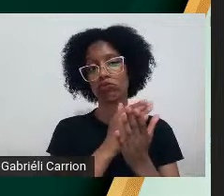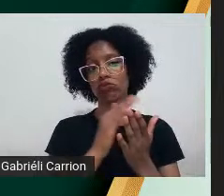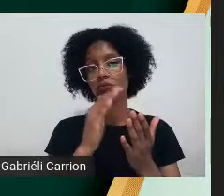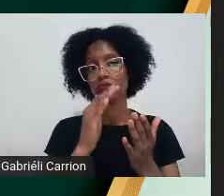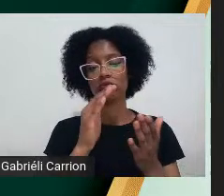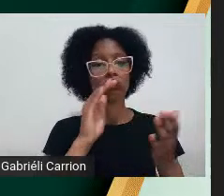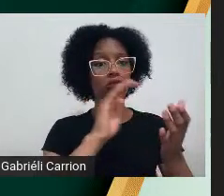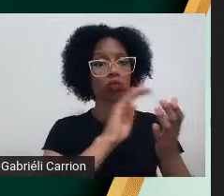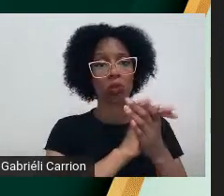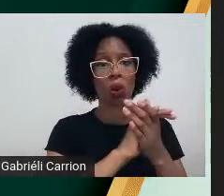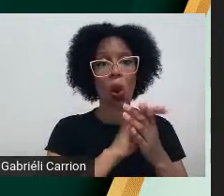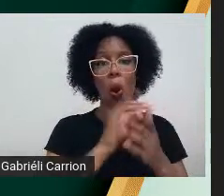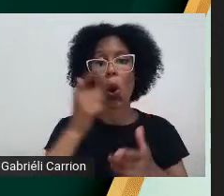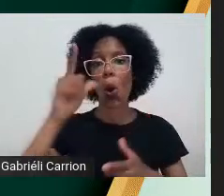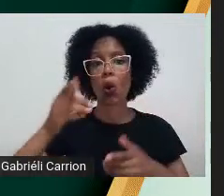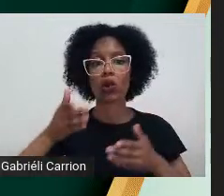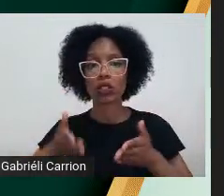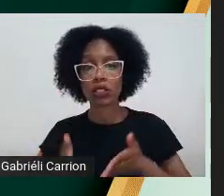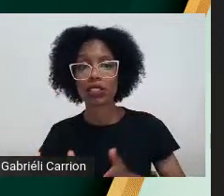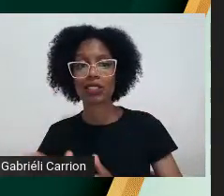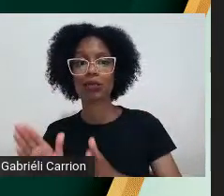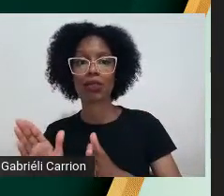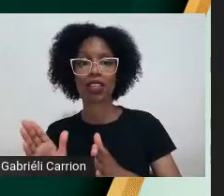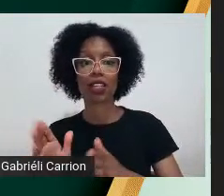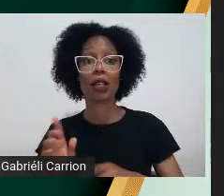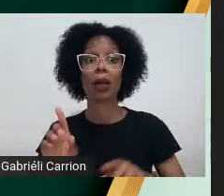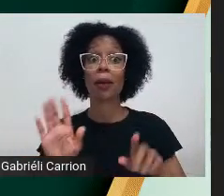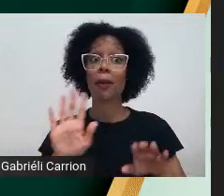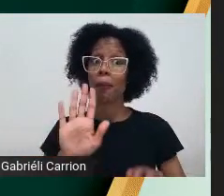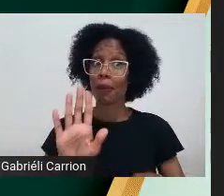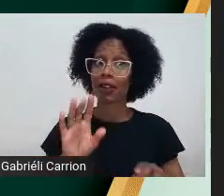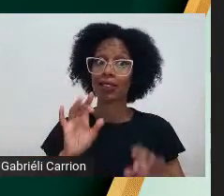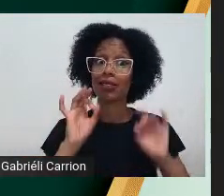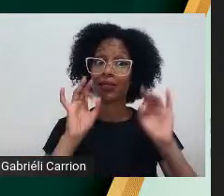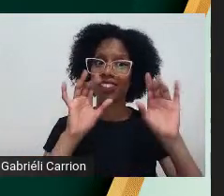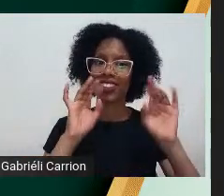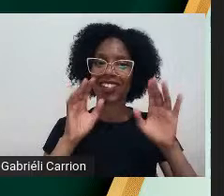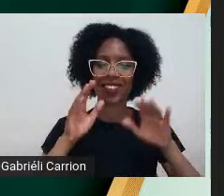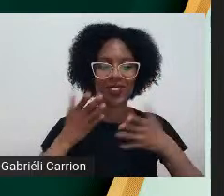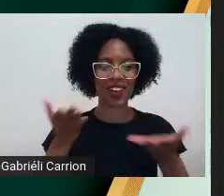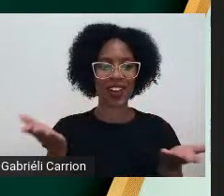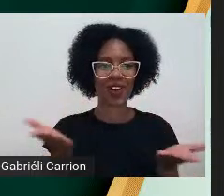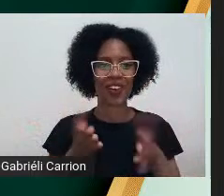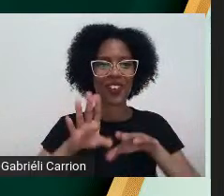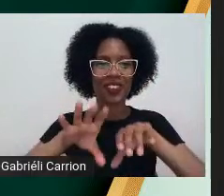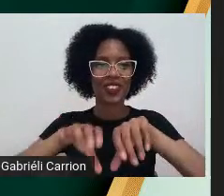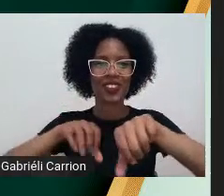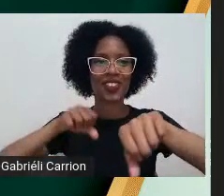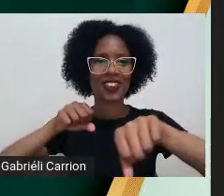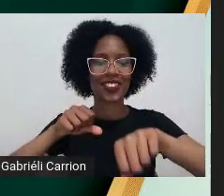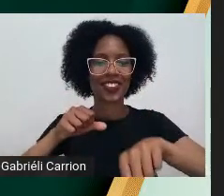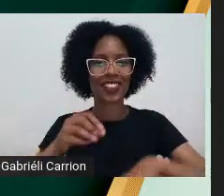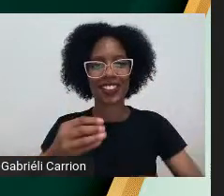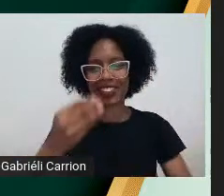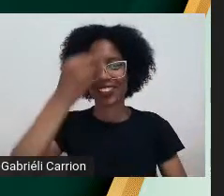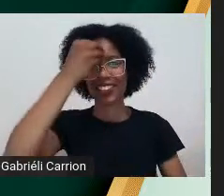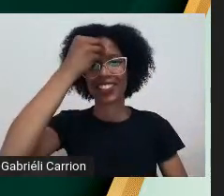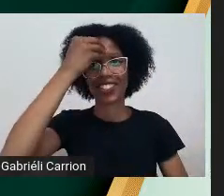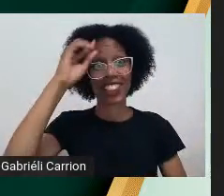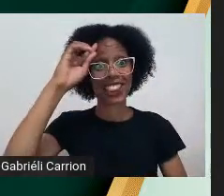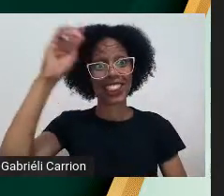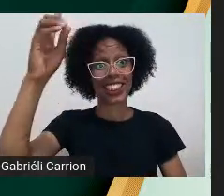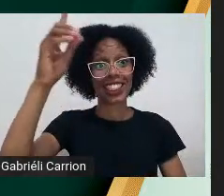do nascimento dos filhos e a formatura também é uma data muito importante. Valorizem essa conquista, porque